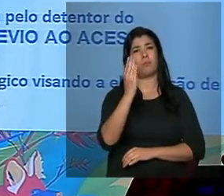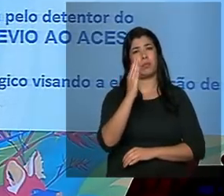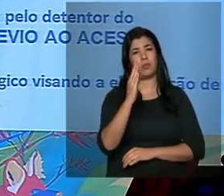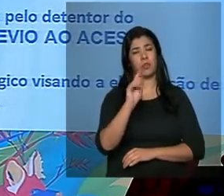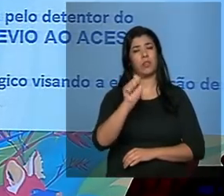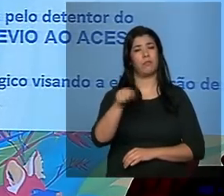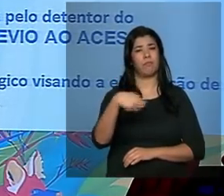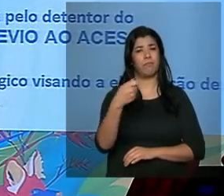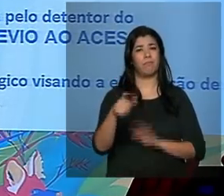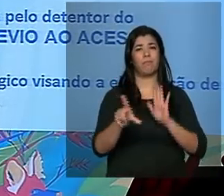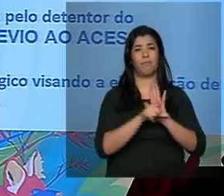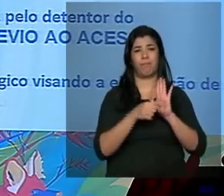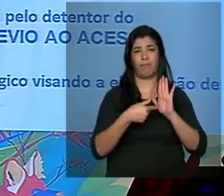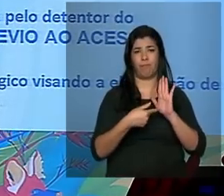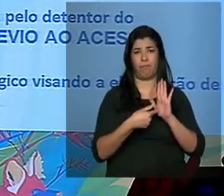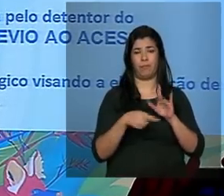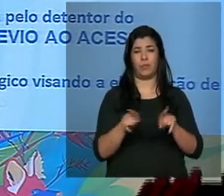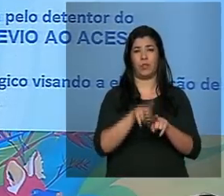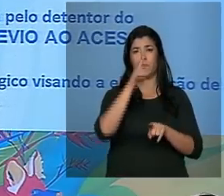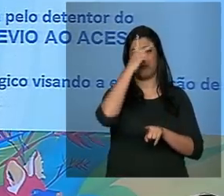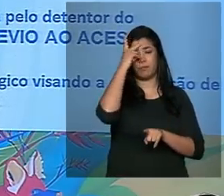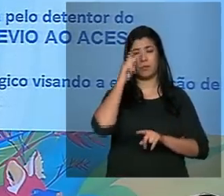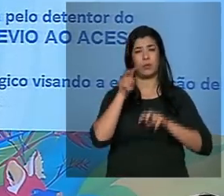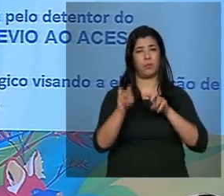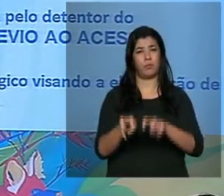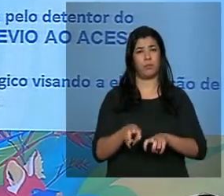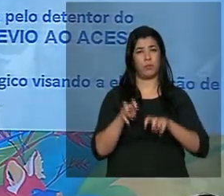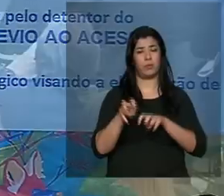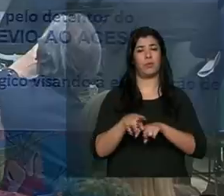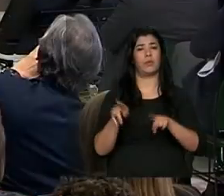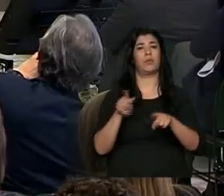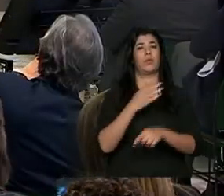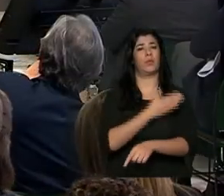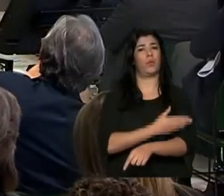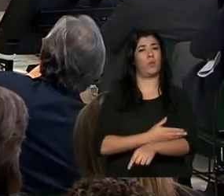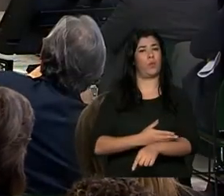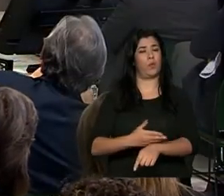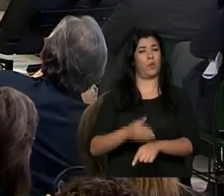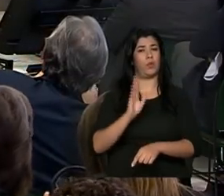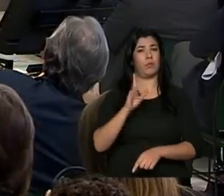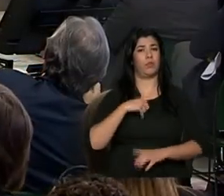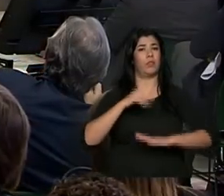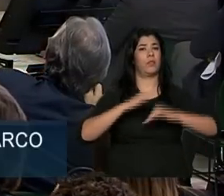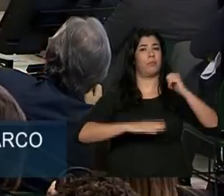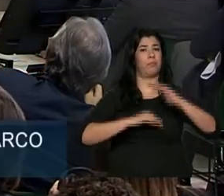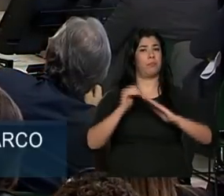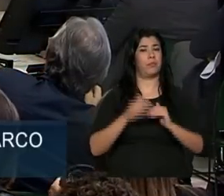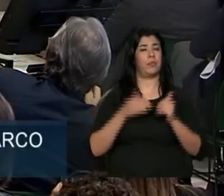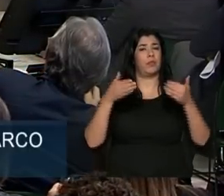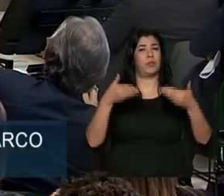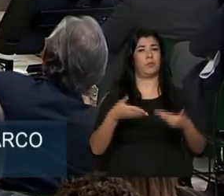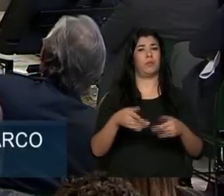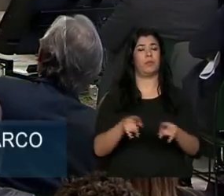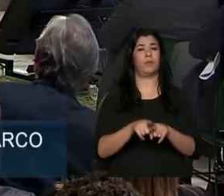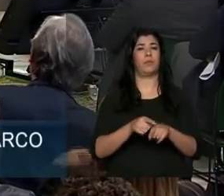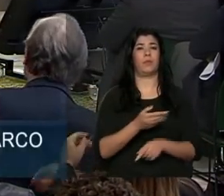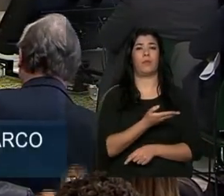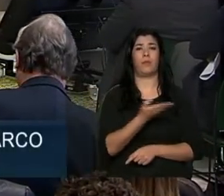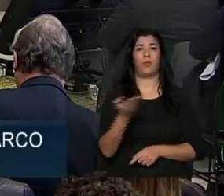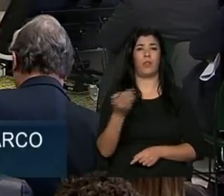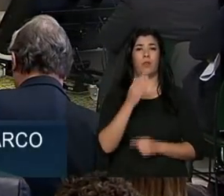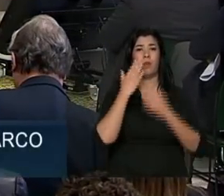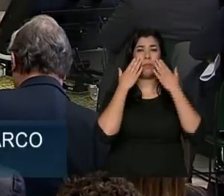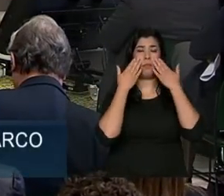marco legal. E traz os agricultores, o agricultor tradicional, também parte desse processo. Aqui tem os